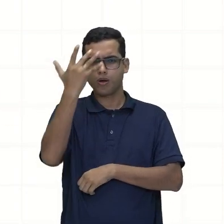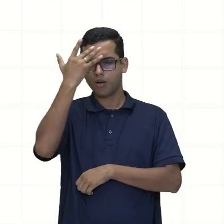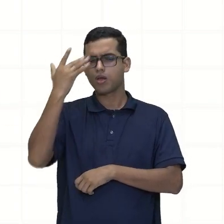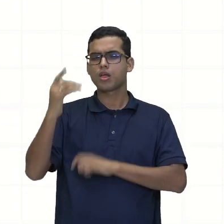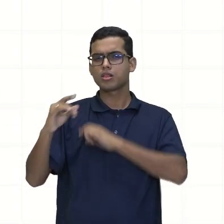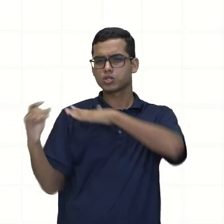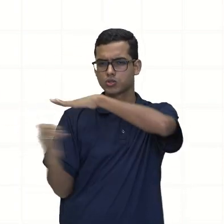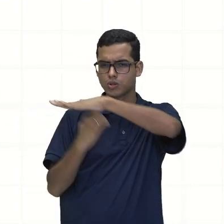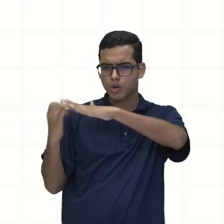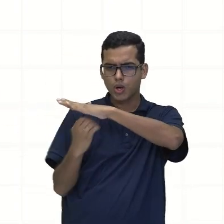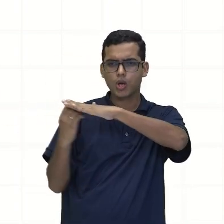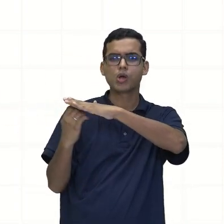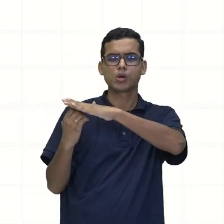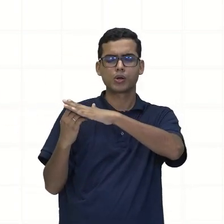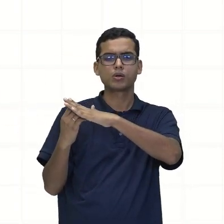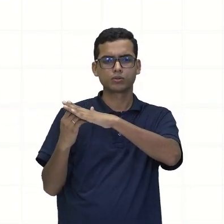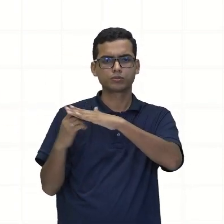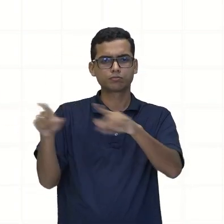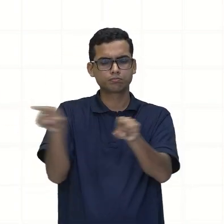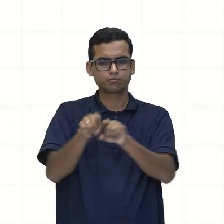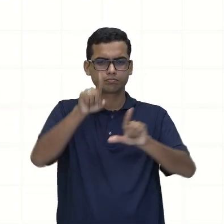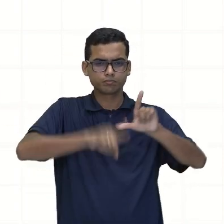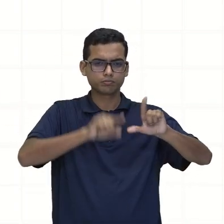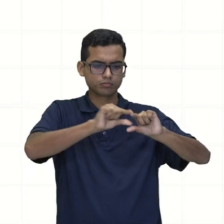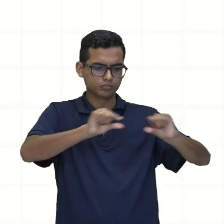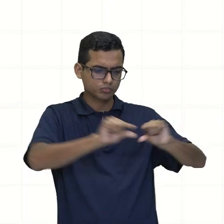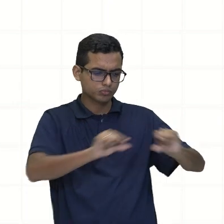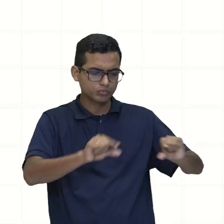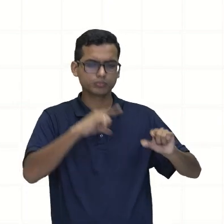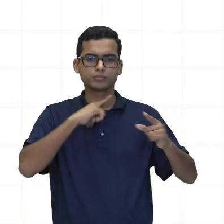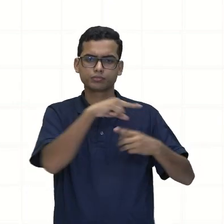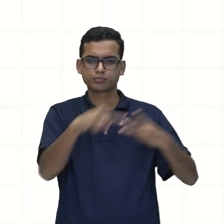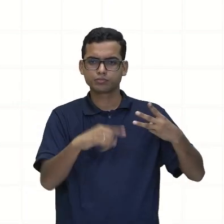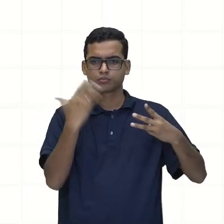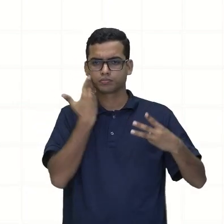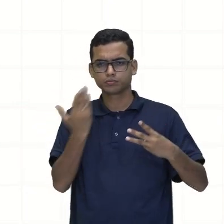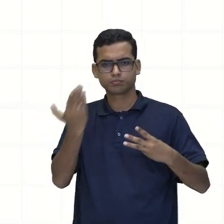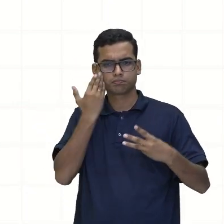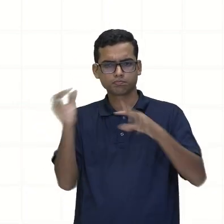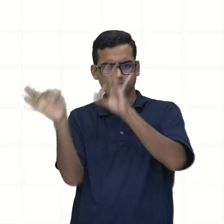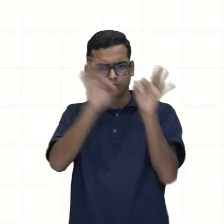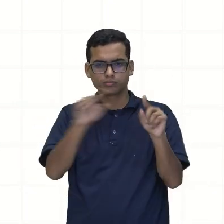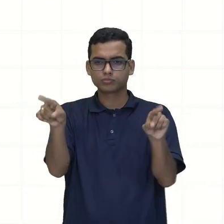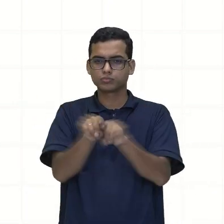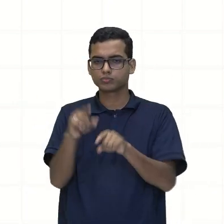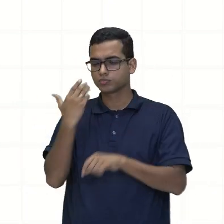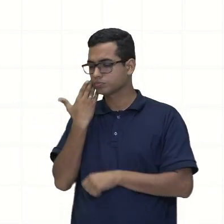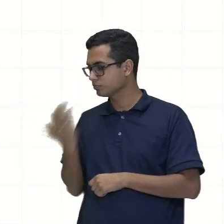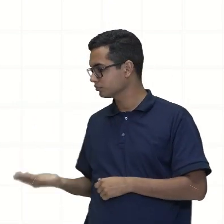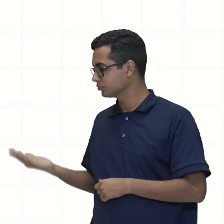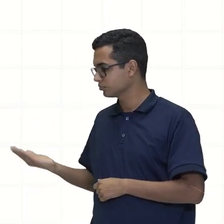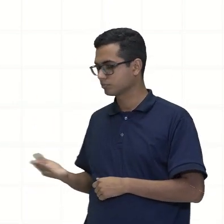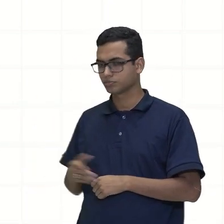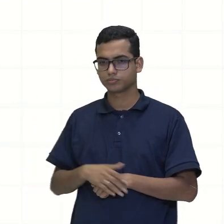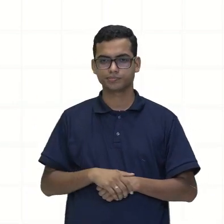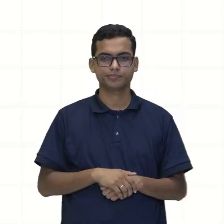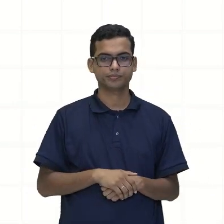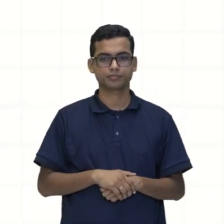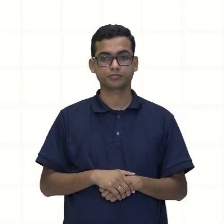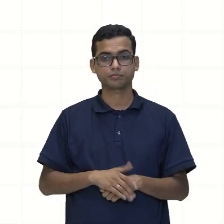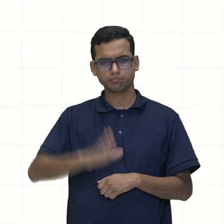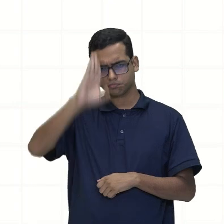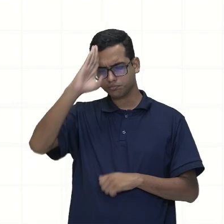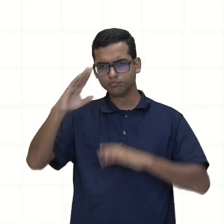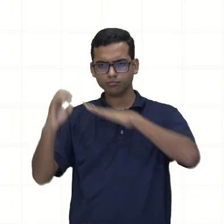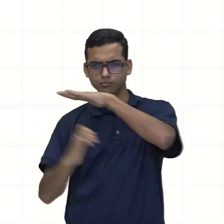empresas, observem a legenda do mapa, e aí a gente vai observar também essa concentração dessas empresas, principalmente